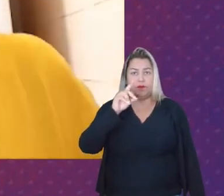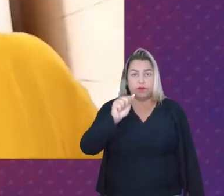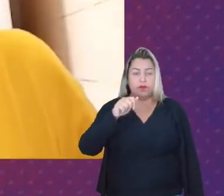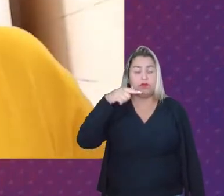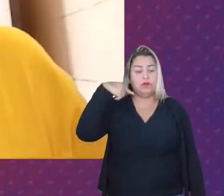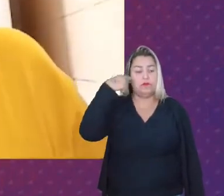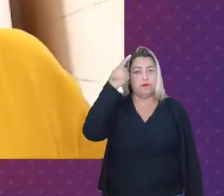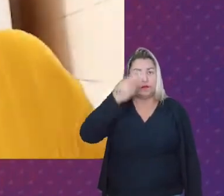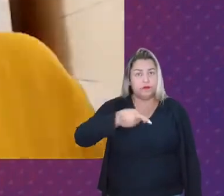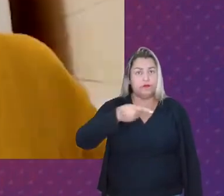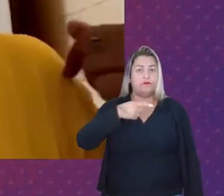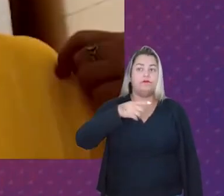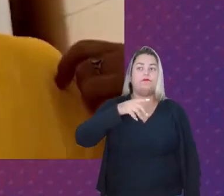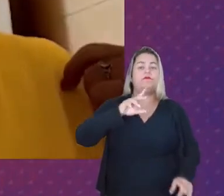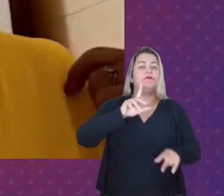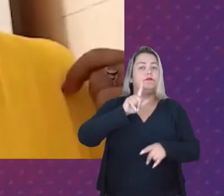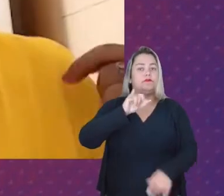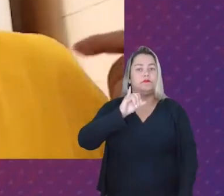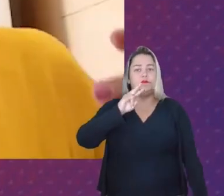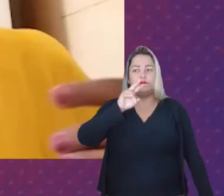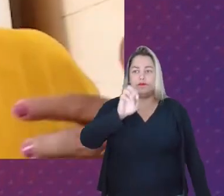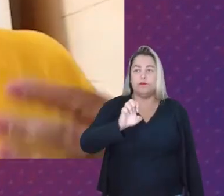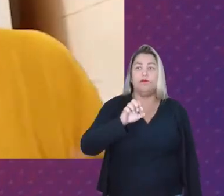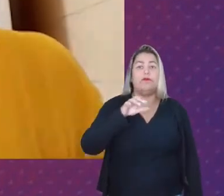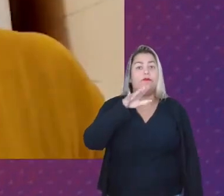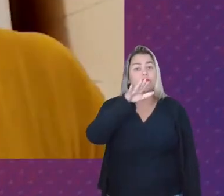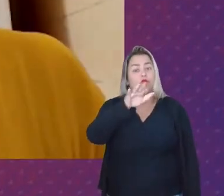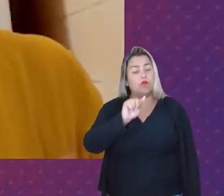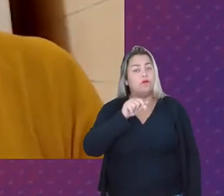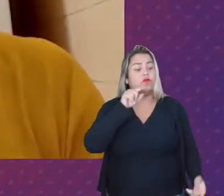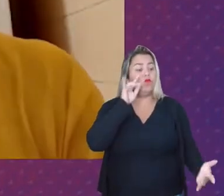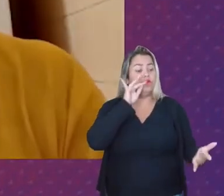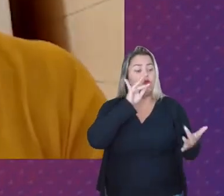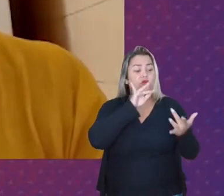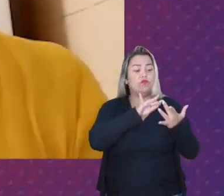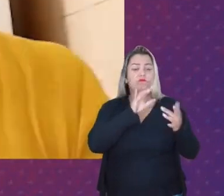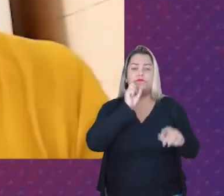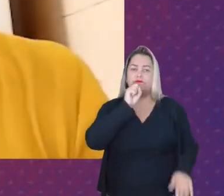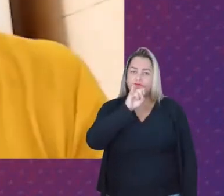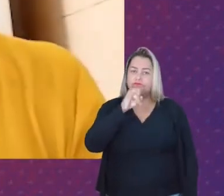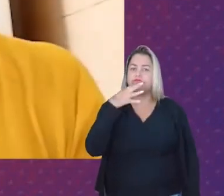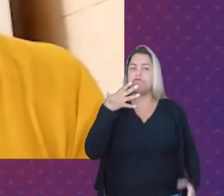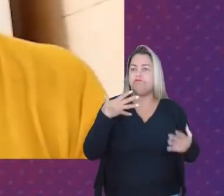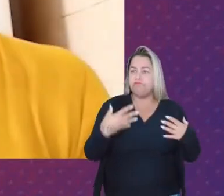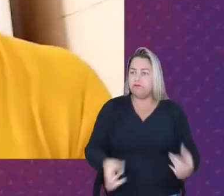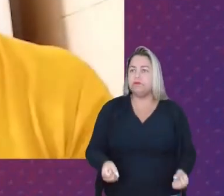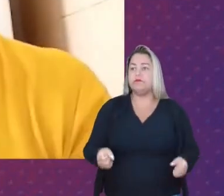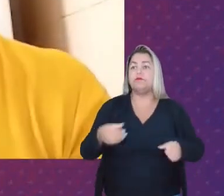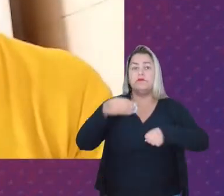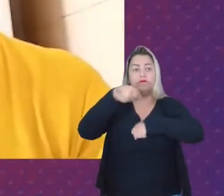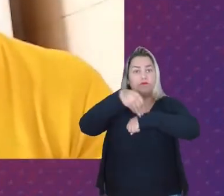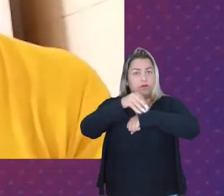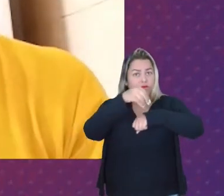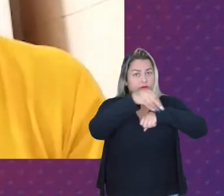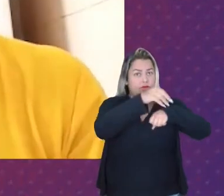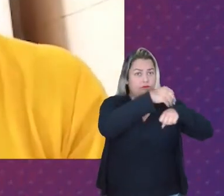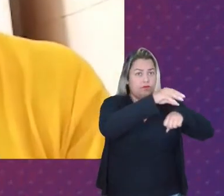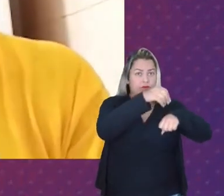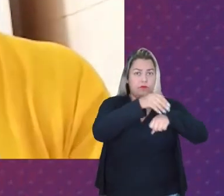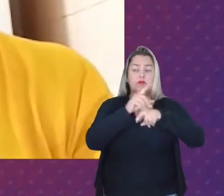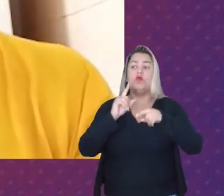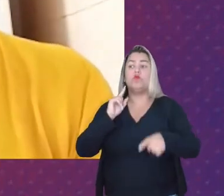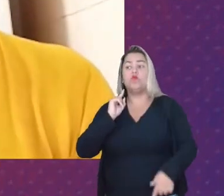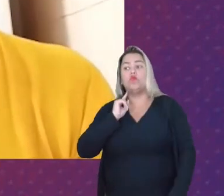o fabricante dos produtos Veja nos contactou perguntando se a gente aceitava distribuir materiais de limpeza,